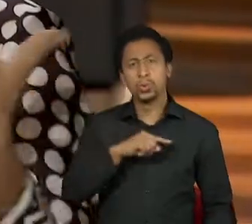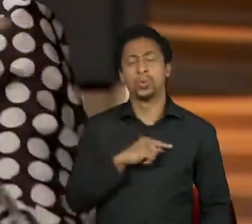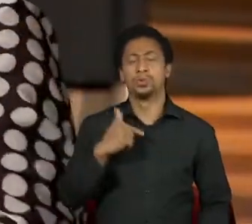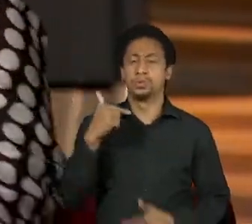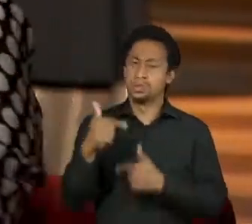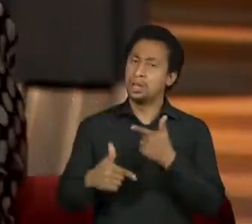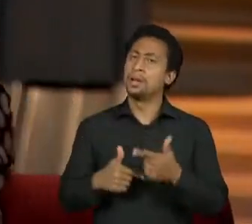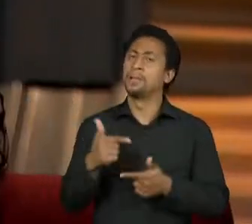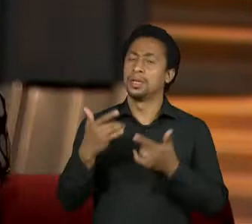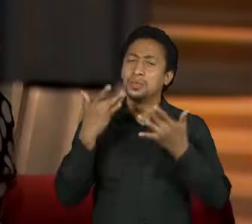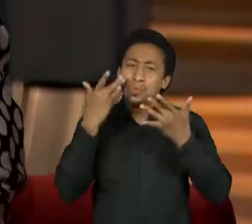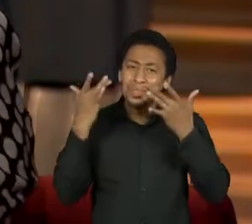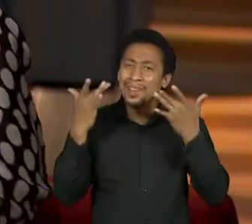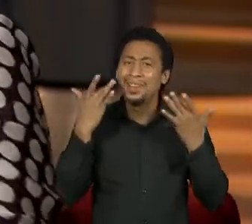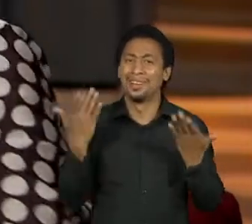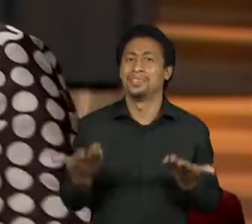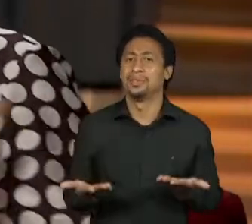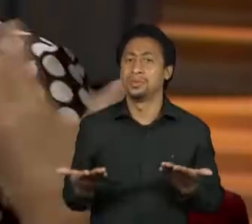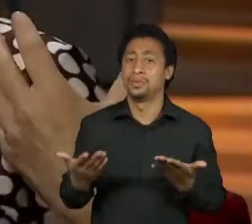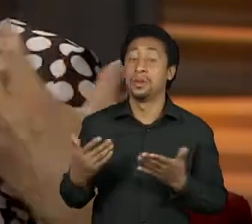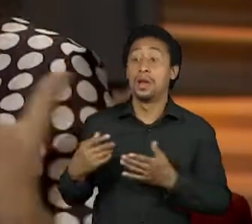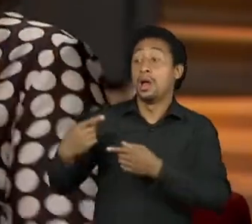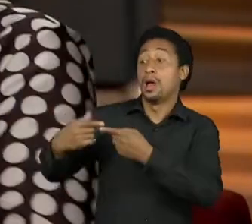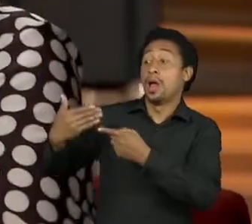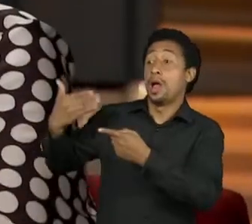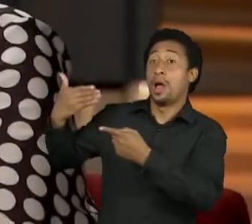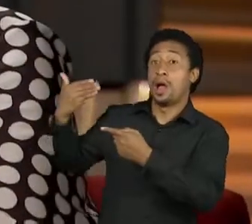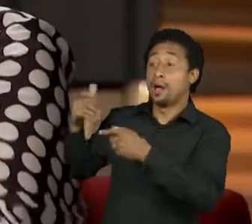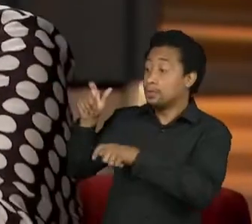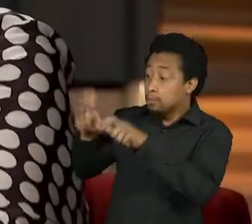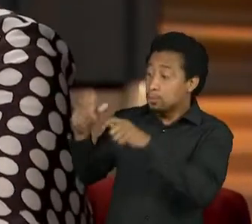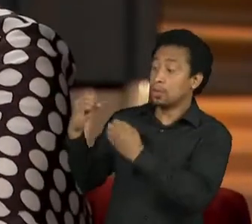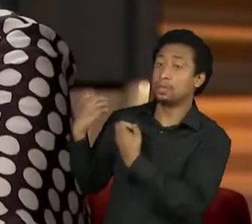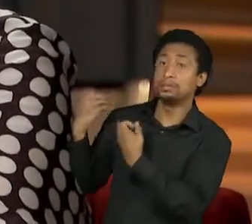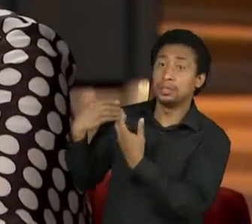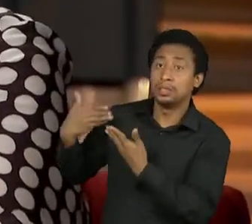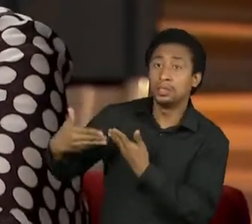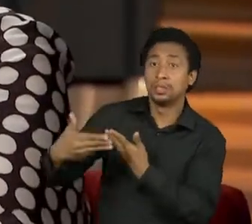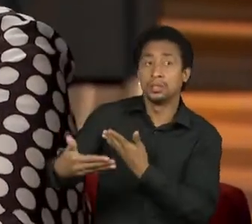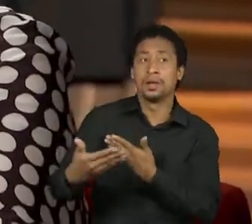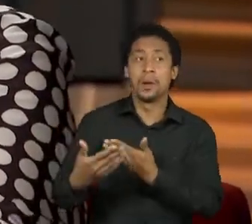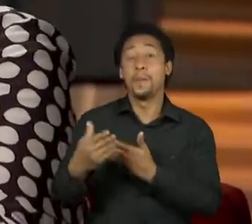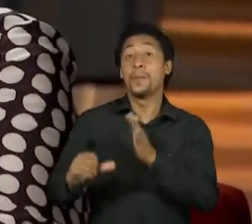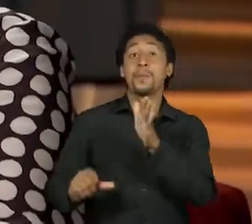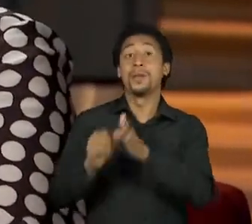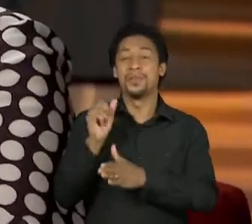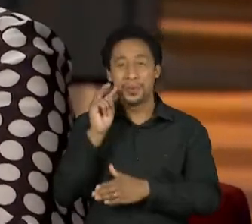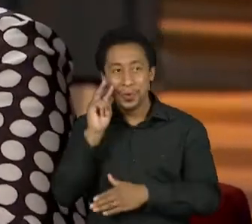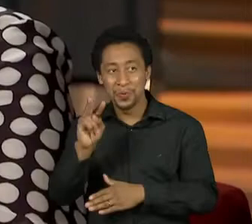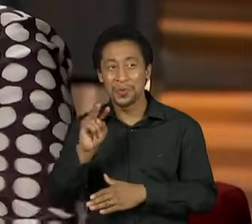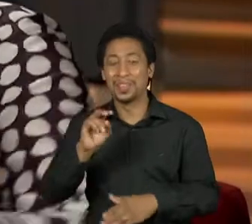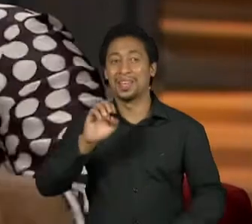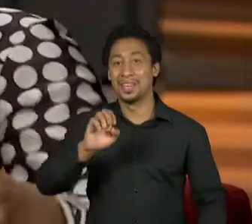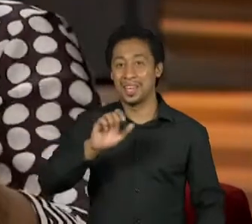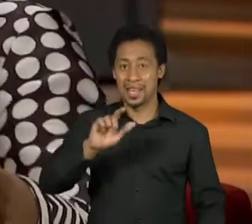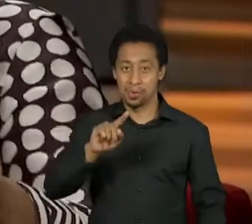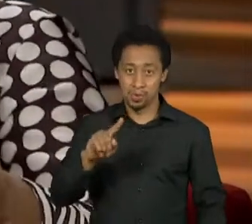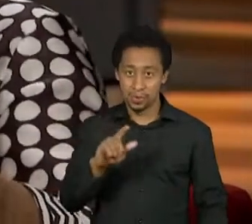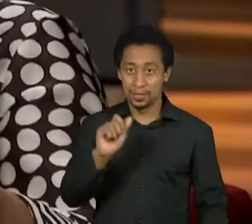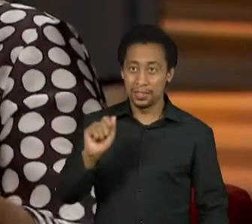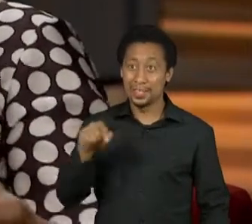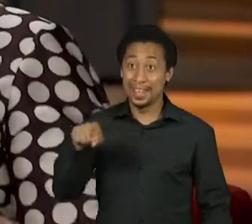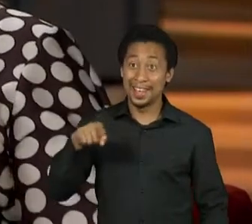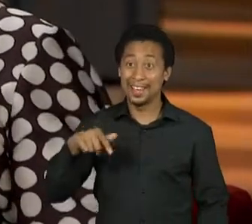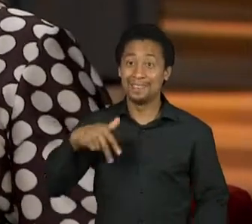formado por essas pessoas claro né nós vimos a Elza Soares A primeira vez que eu vi a Elza Soares foi no programa de televisão e ela